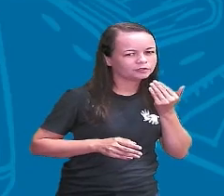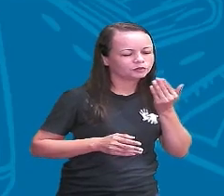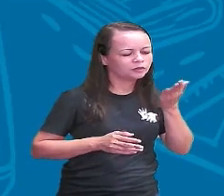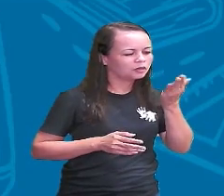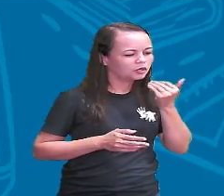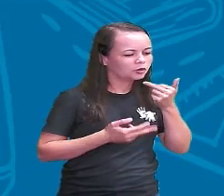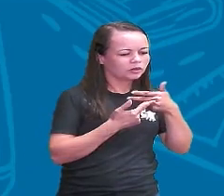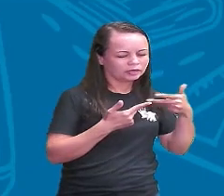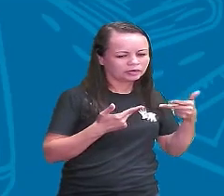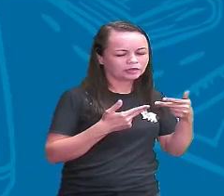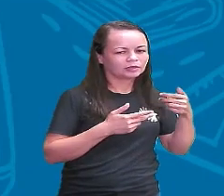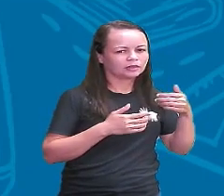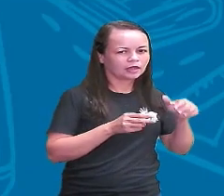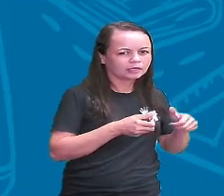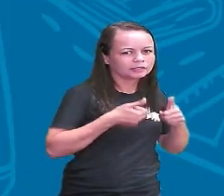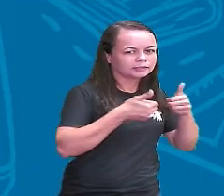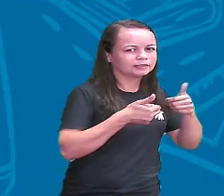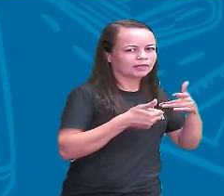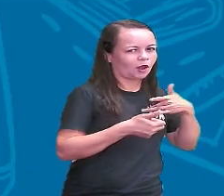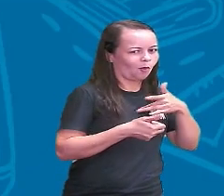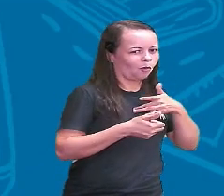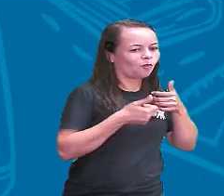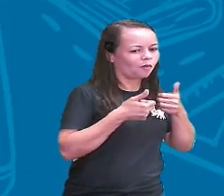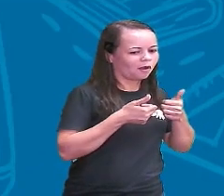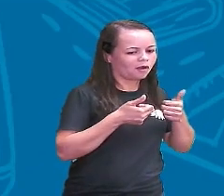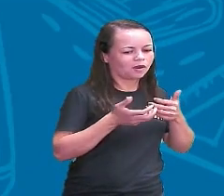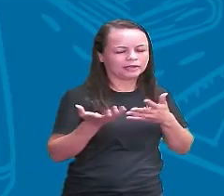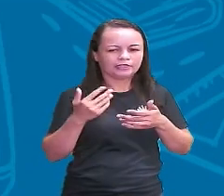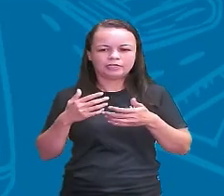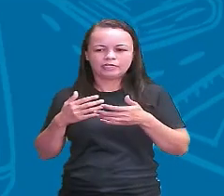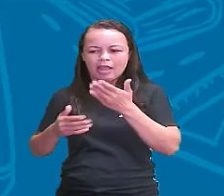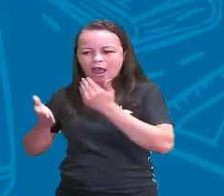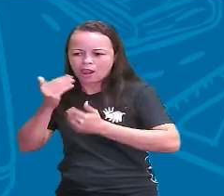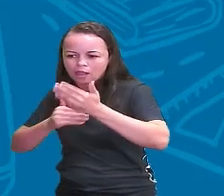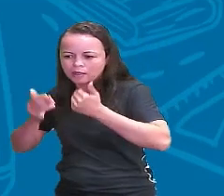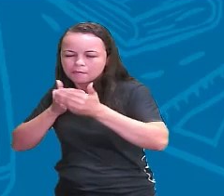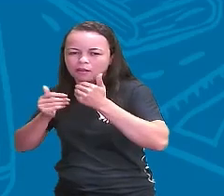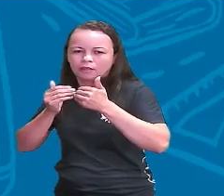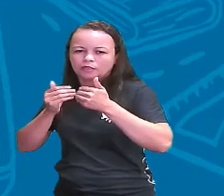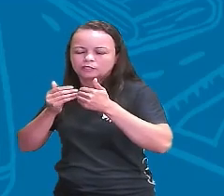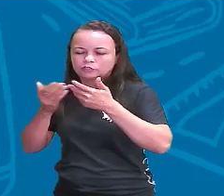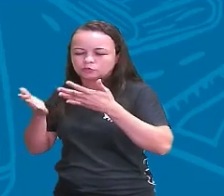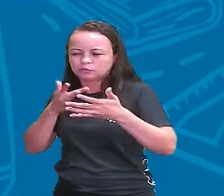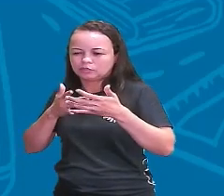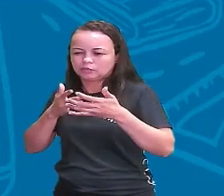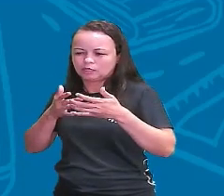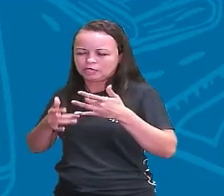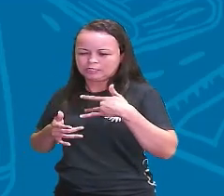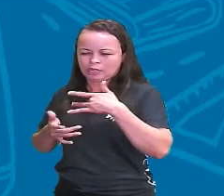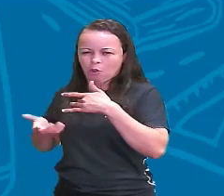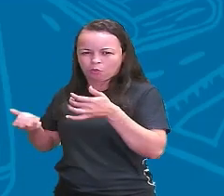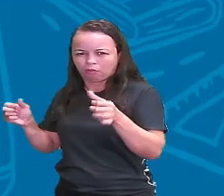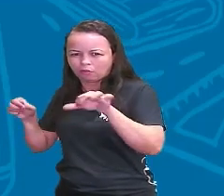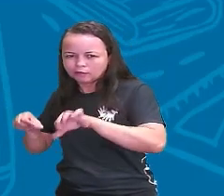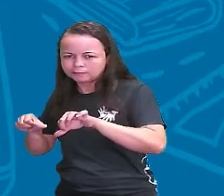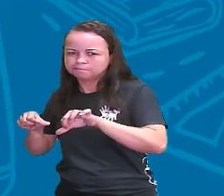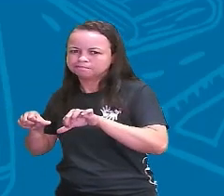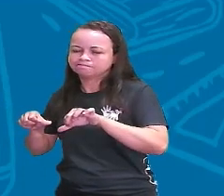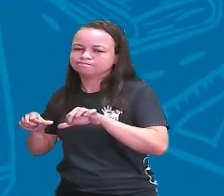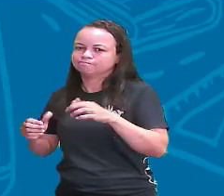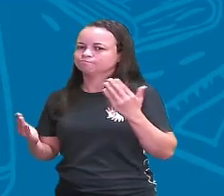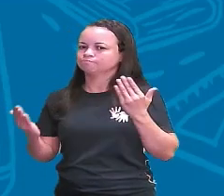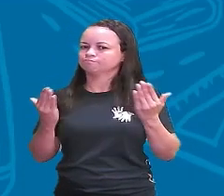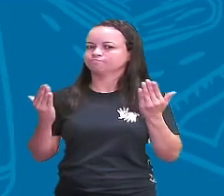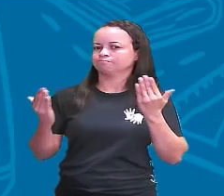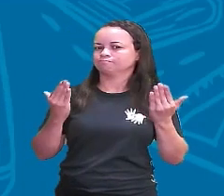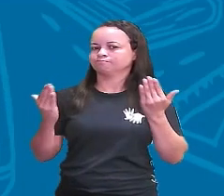à nossa saúde e um alimento que vai prejudicar a nossa saúde é a quantidade que a gente ingere aquele alimento. Então, a partir